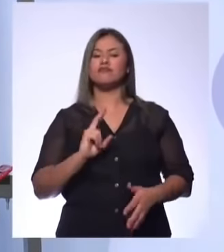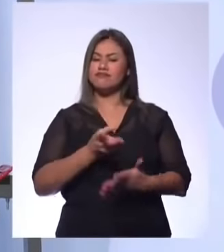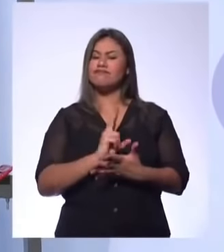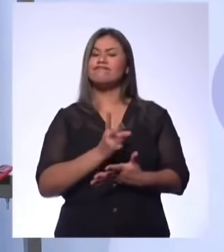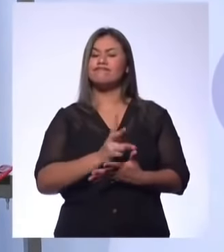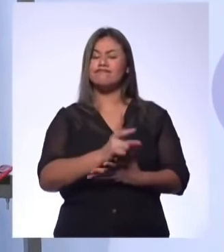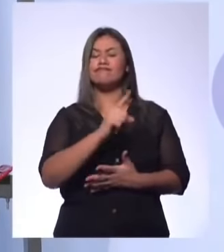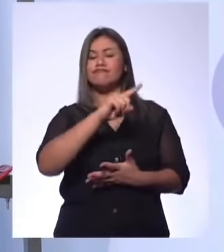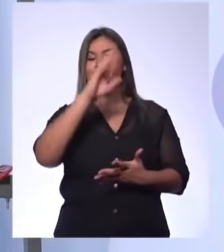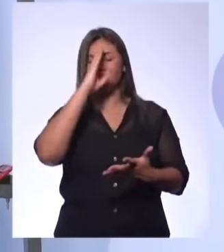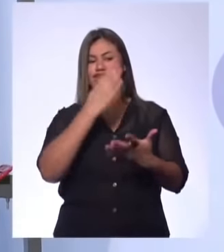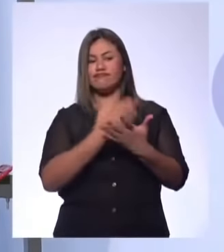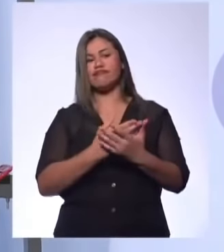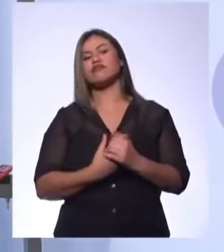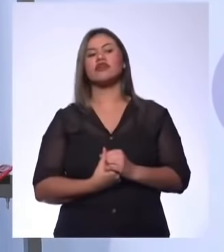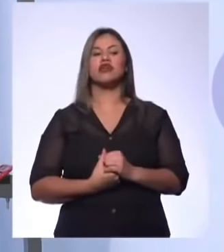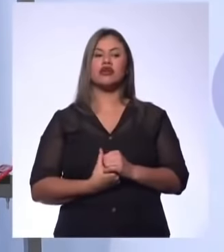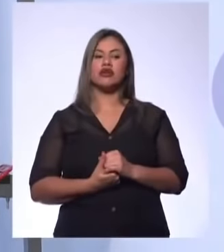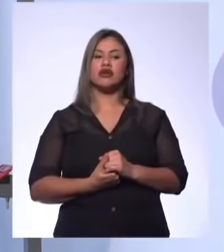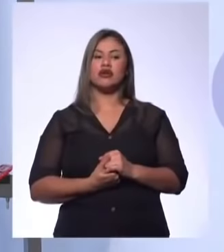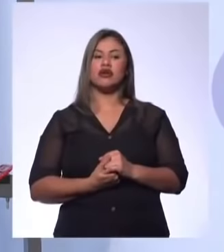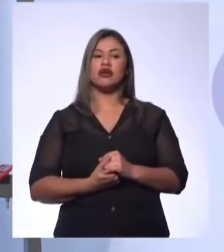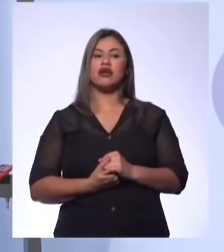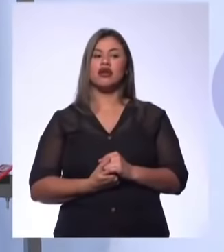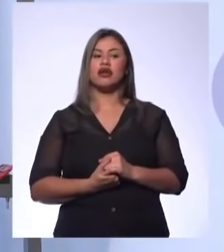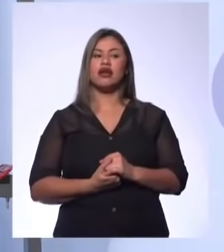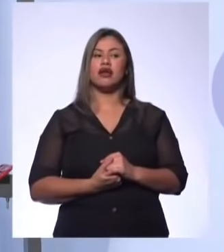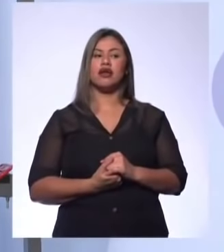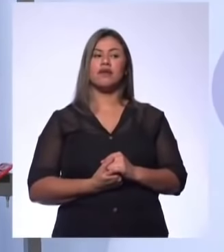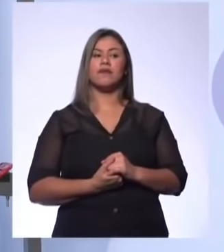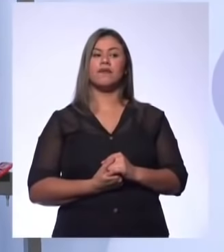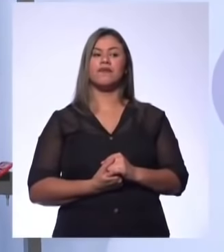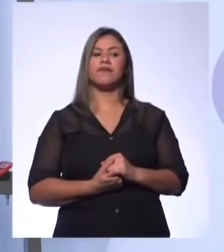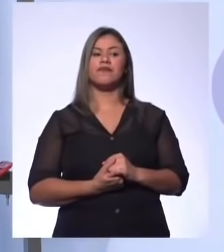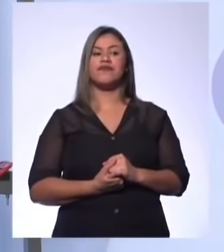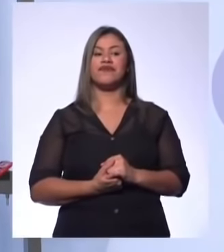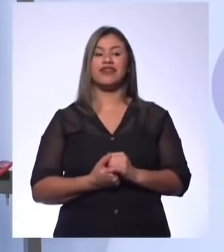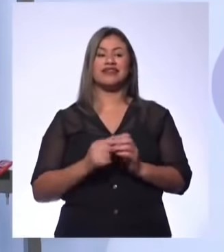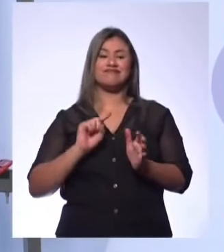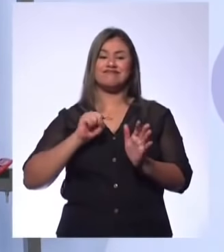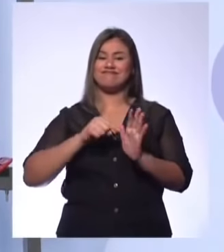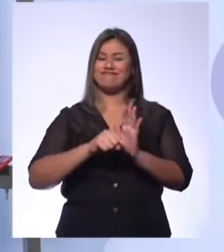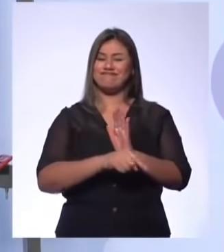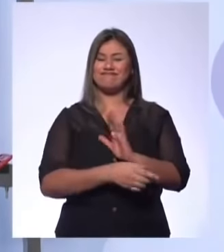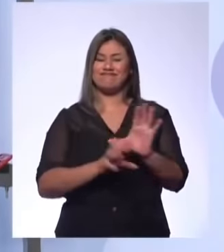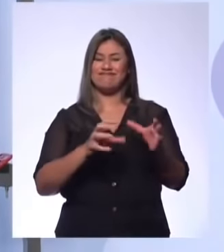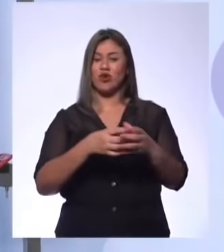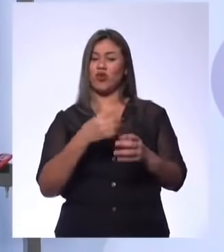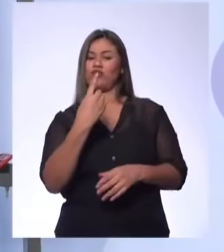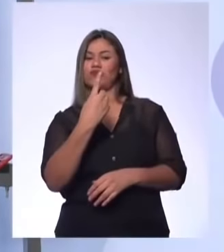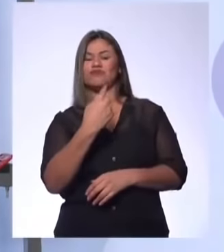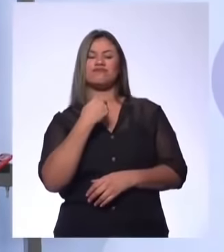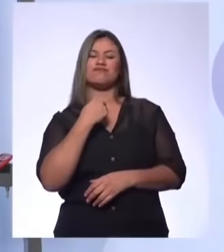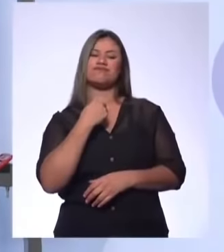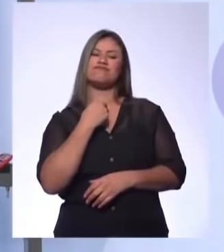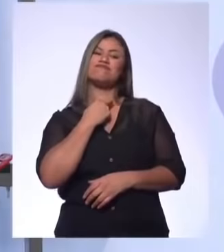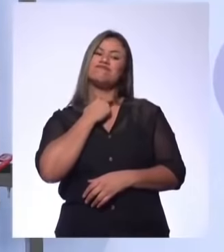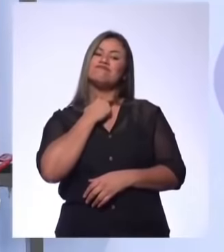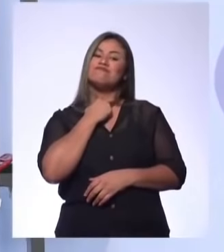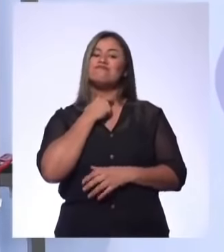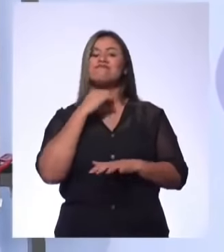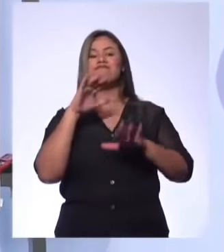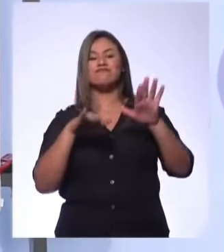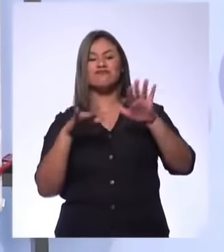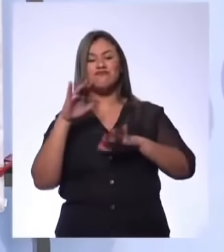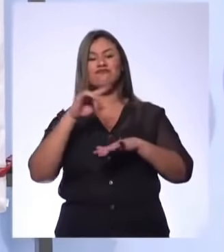os vikings, acho que é isso mesmo que eu tinha para falar. Porque se eu ficar me aprofundando só nos vikings, talvez vocês criem